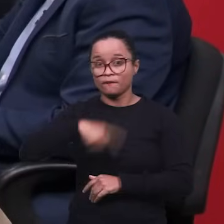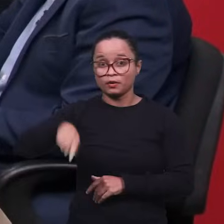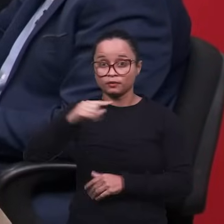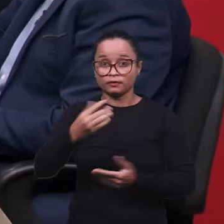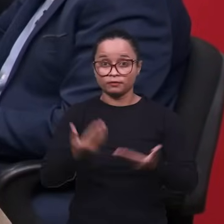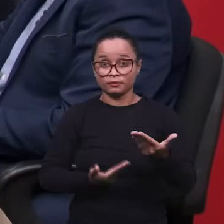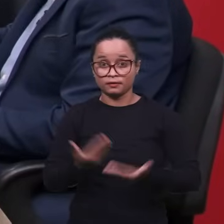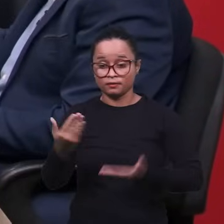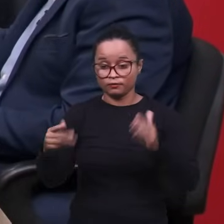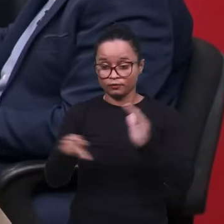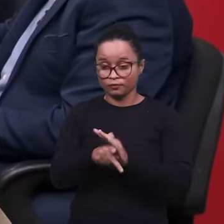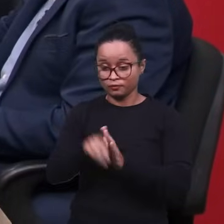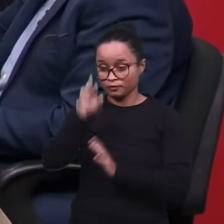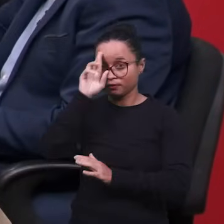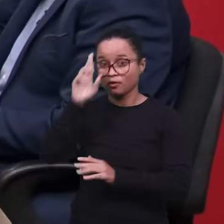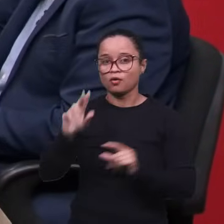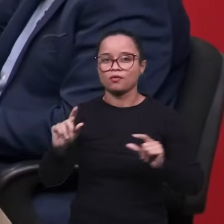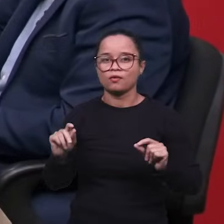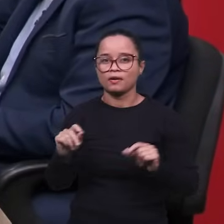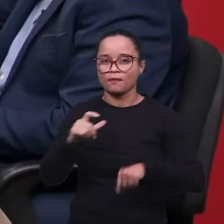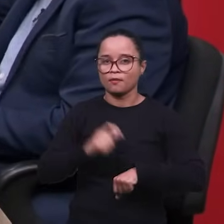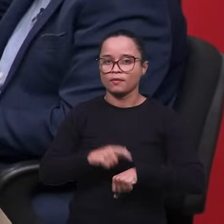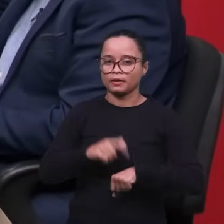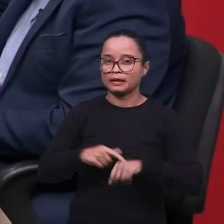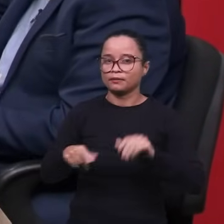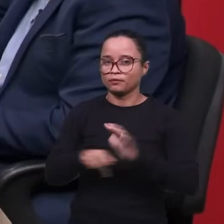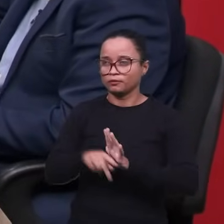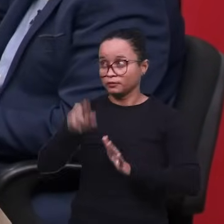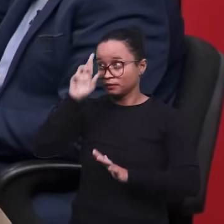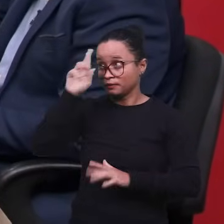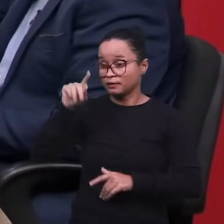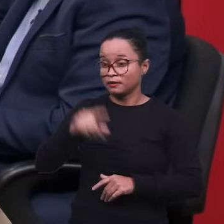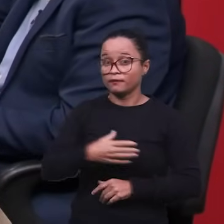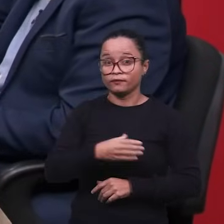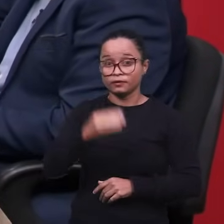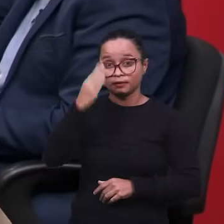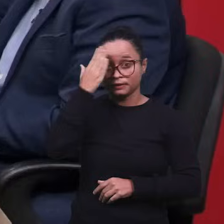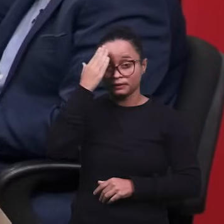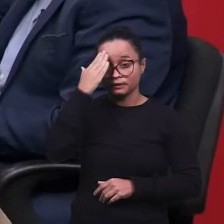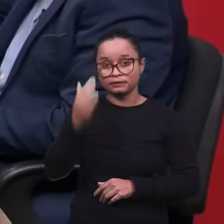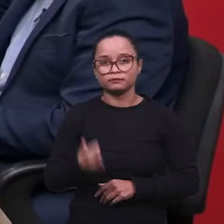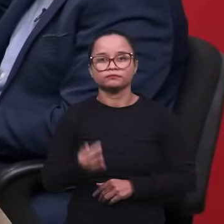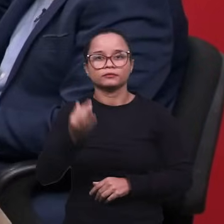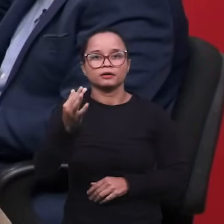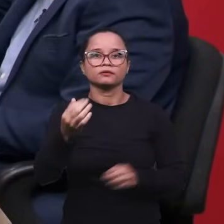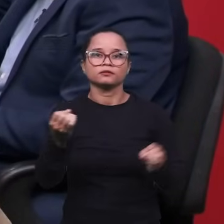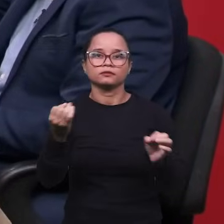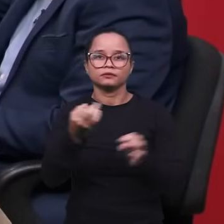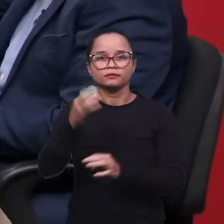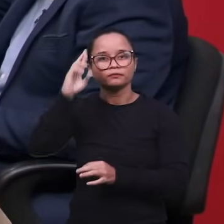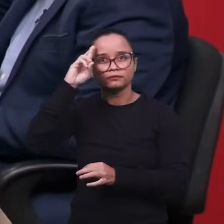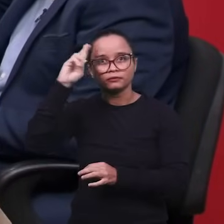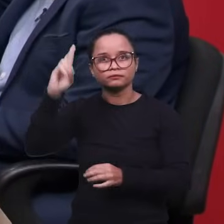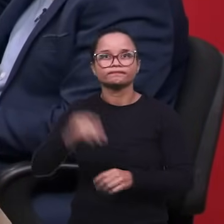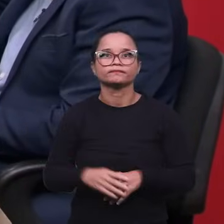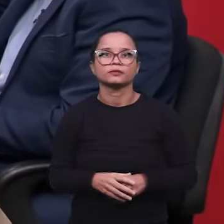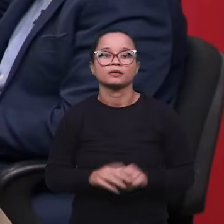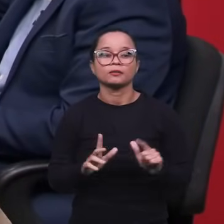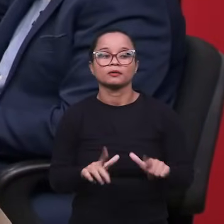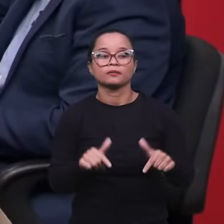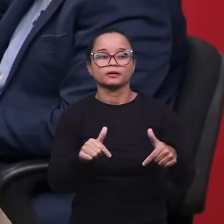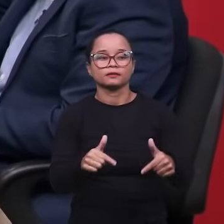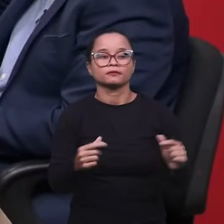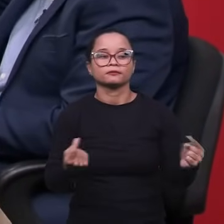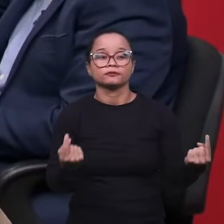nós que somos servos do Senhor, quando isso é no Senhor, o filho vai entender lá na frente e vai glorificar o Senhor por aquele não, por